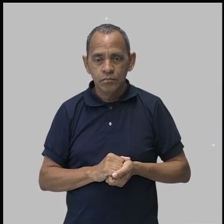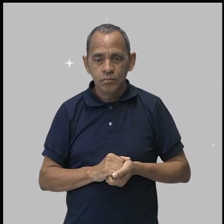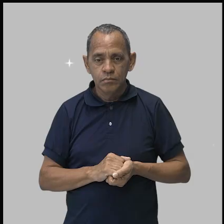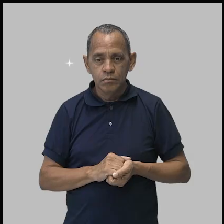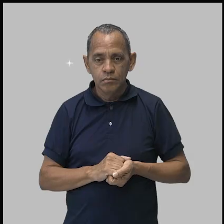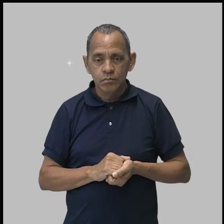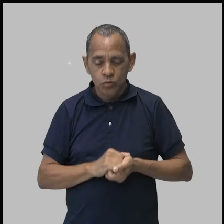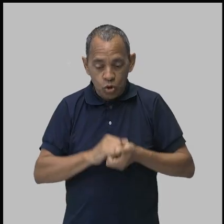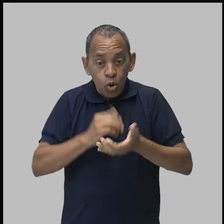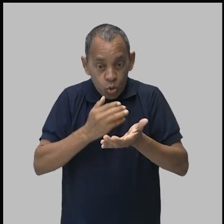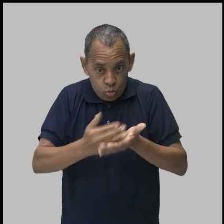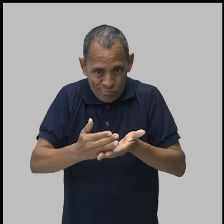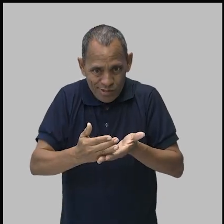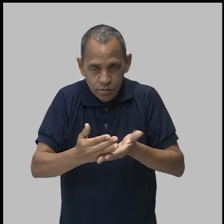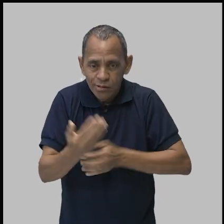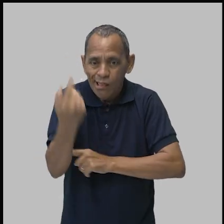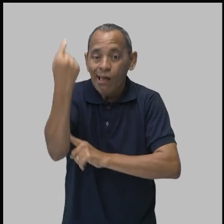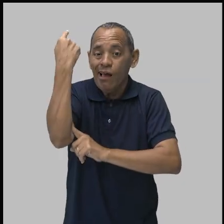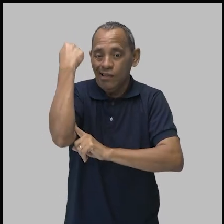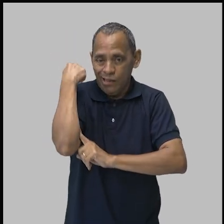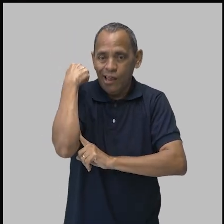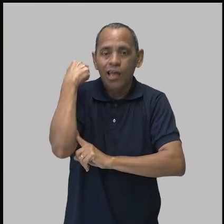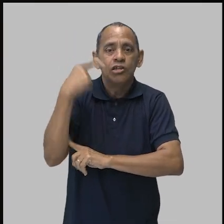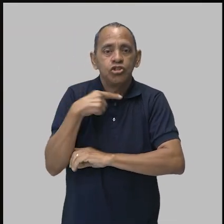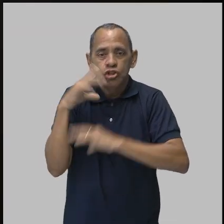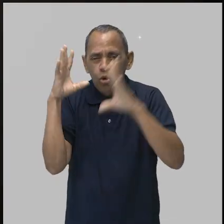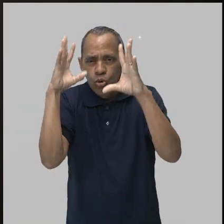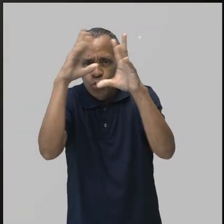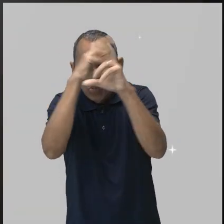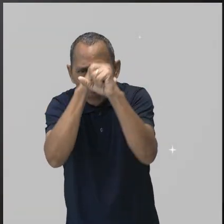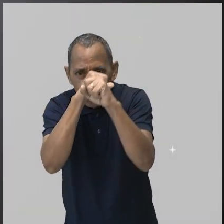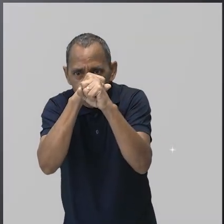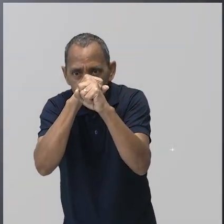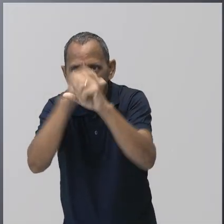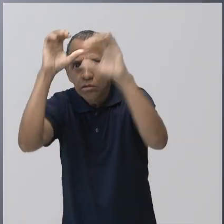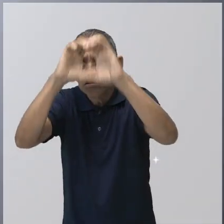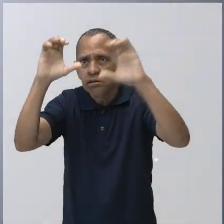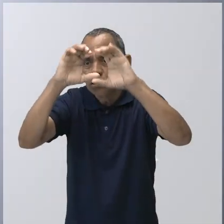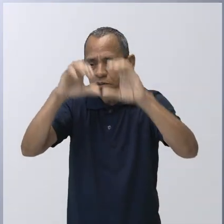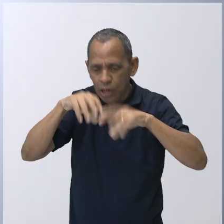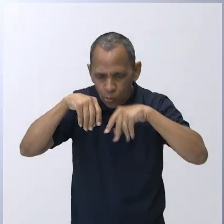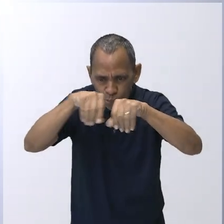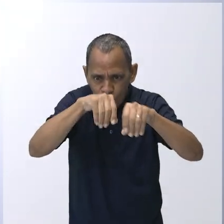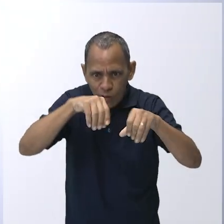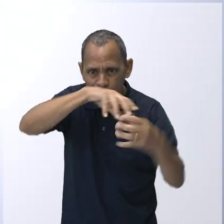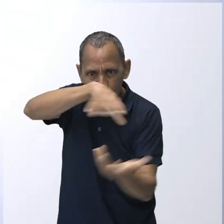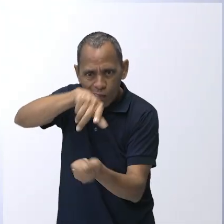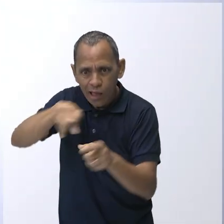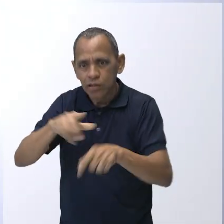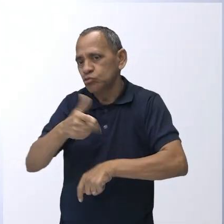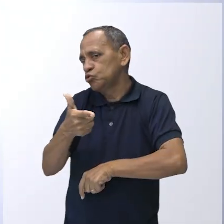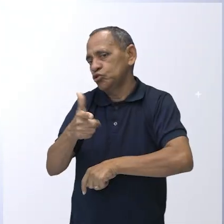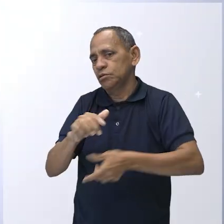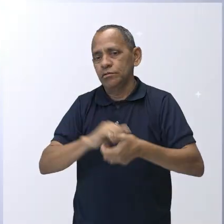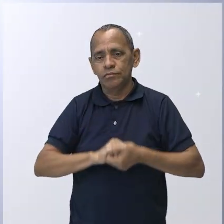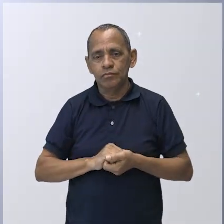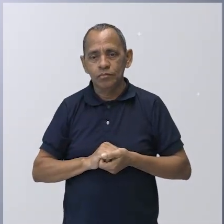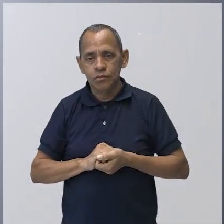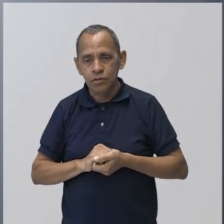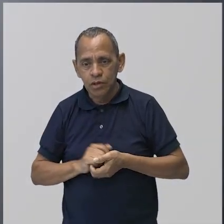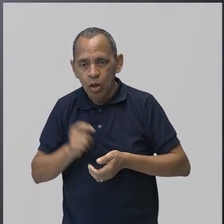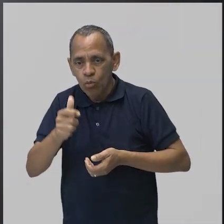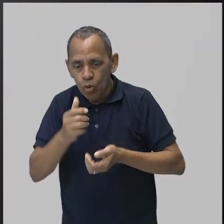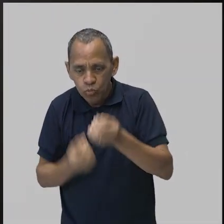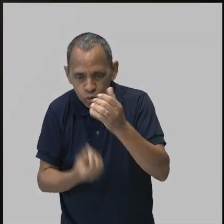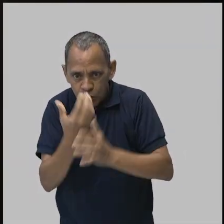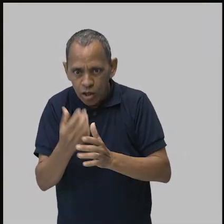No início, havia apenas escuridão. Não havia céu nem terra. Aos poucos, surge o primeiro